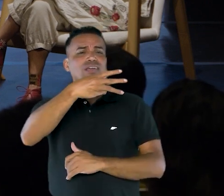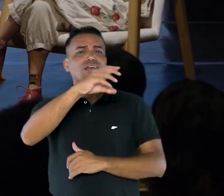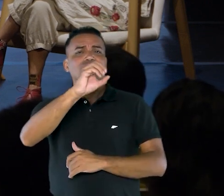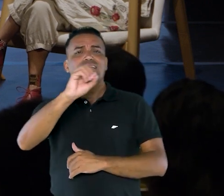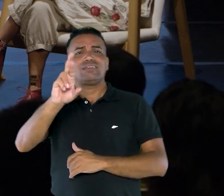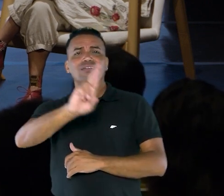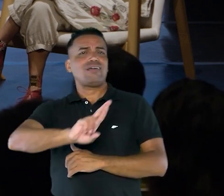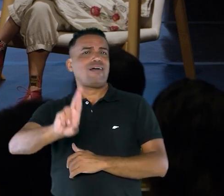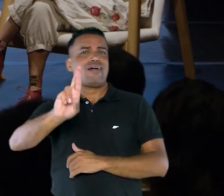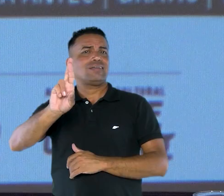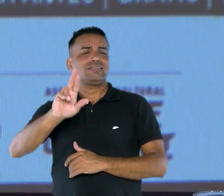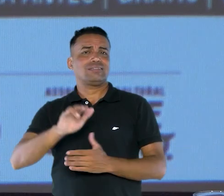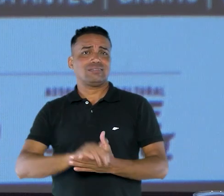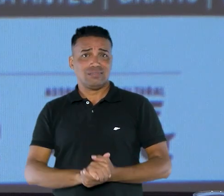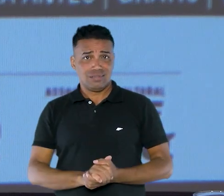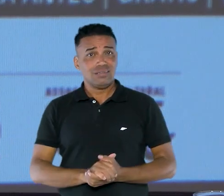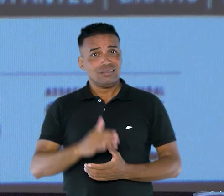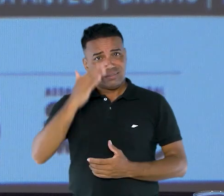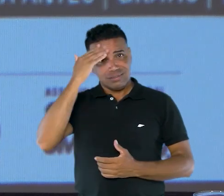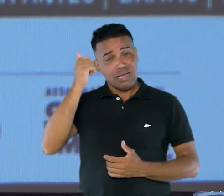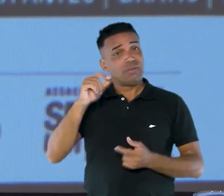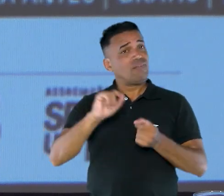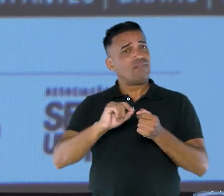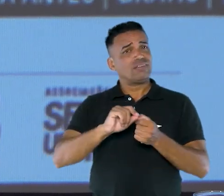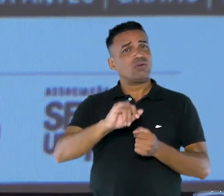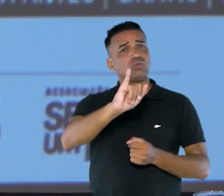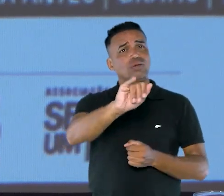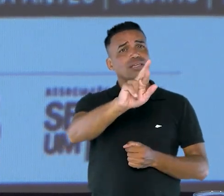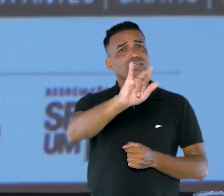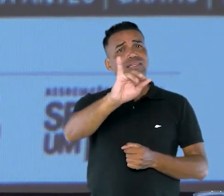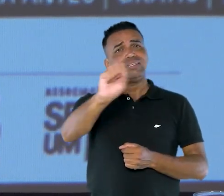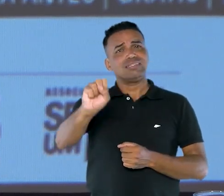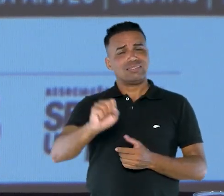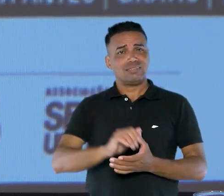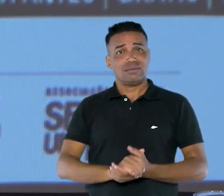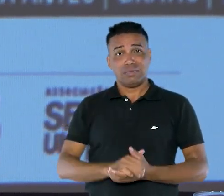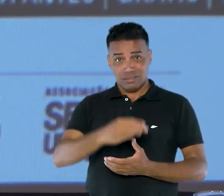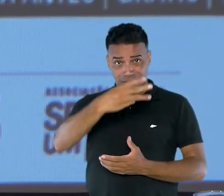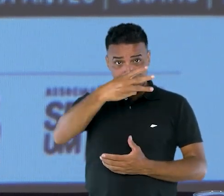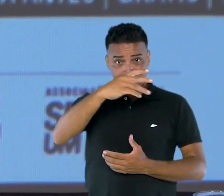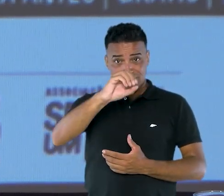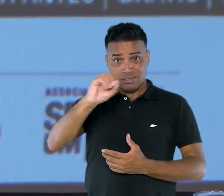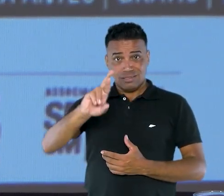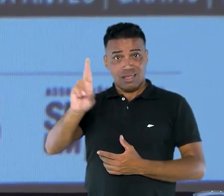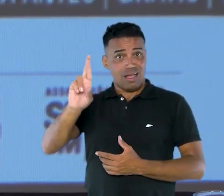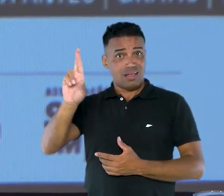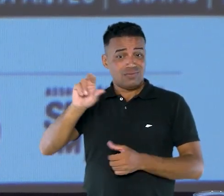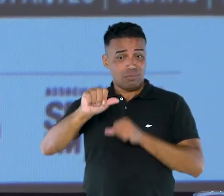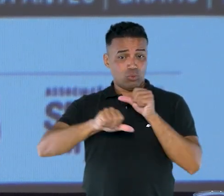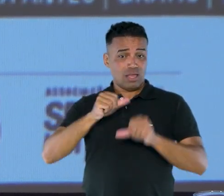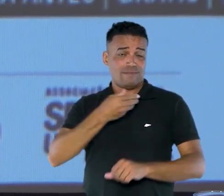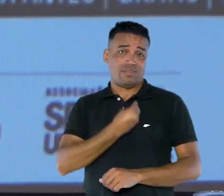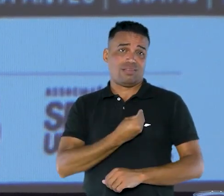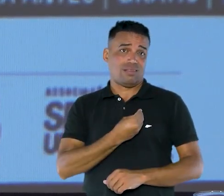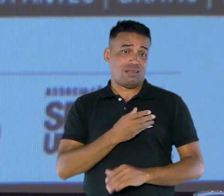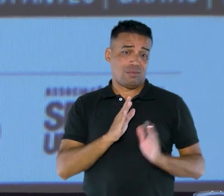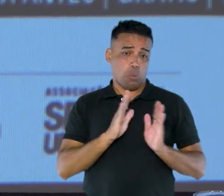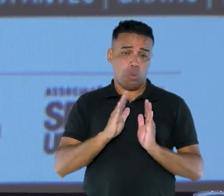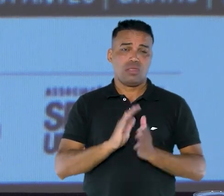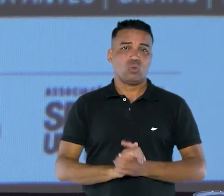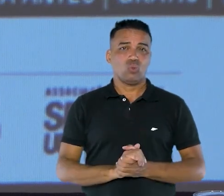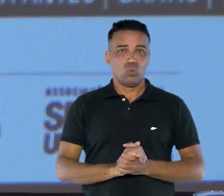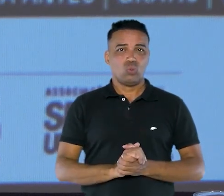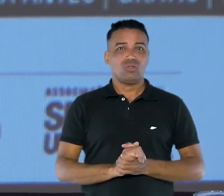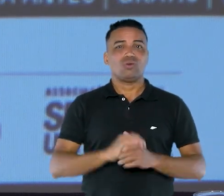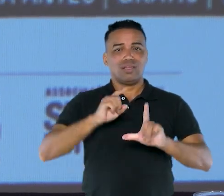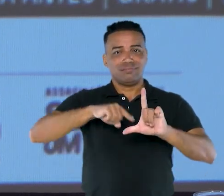das pessoas, né? E aí você pergunta para as pessoas, você sabe o que vão fazer com as suas íris? Não, mas R$300 vai mudar a vida dela naquele momento de alguma forma, né? Então tem